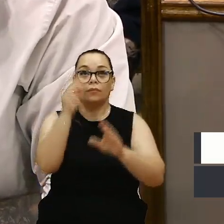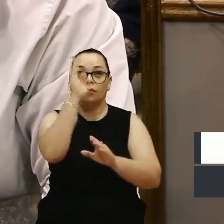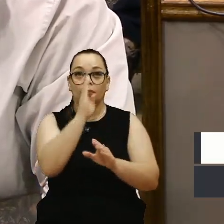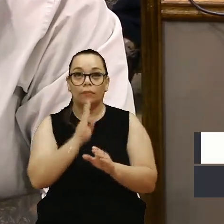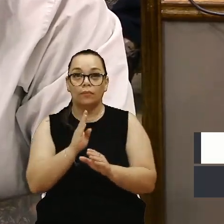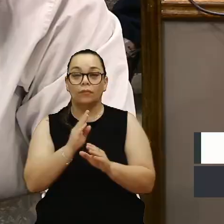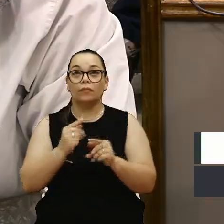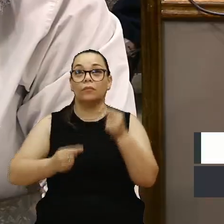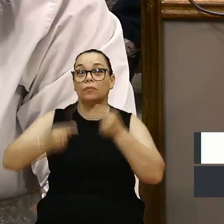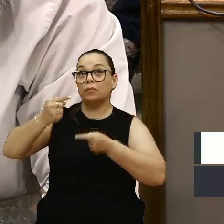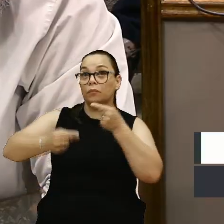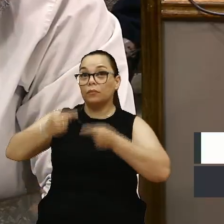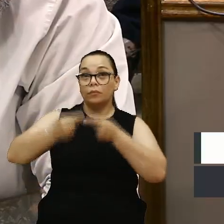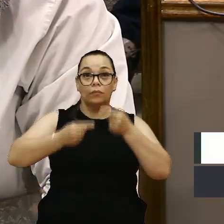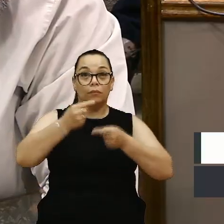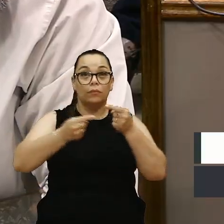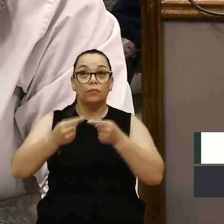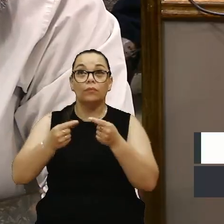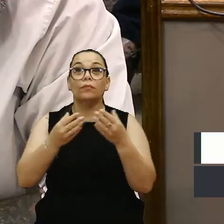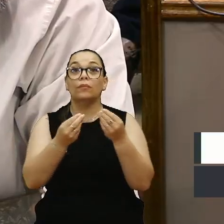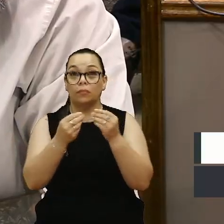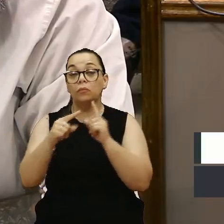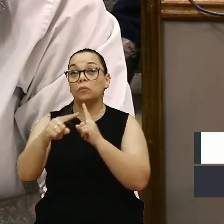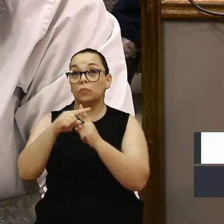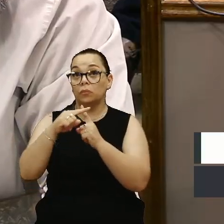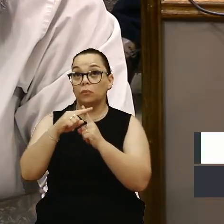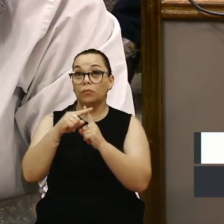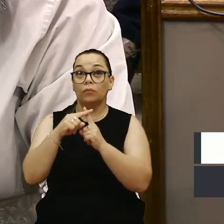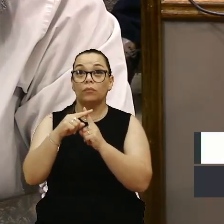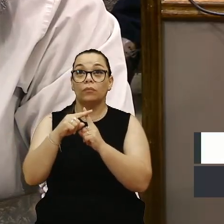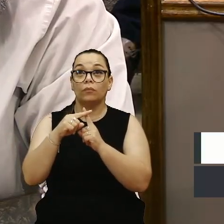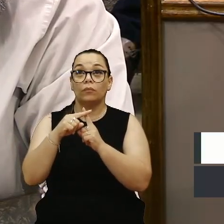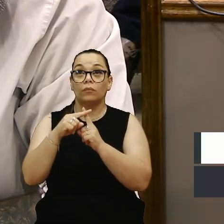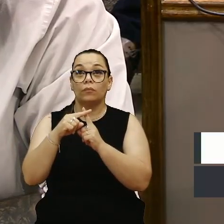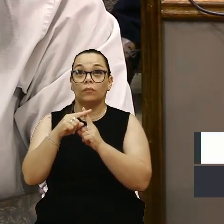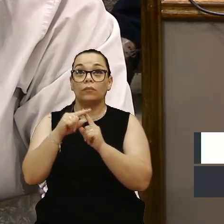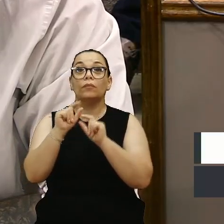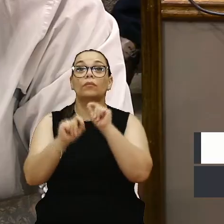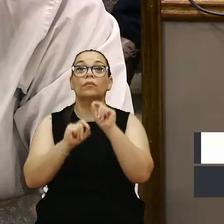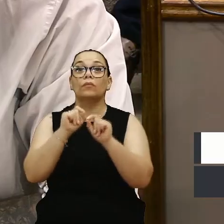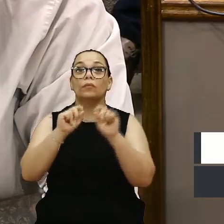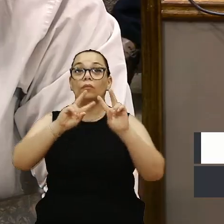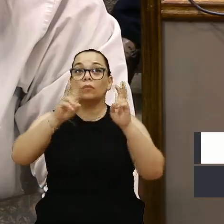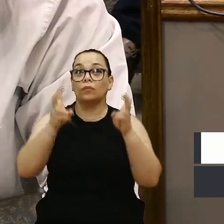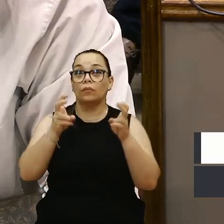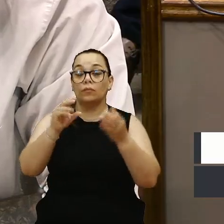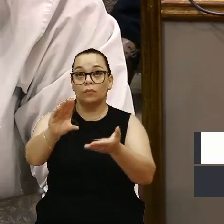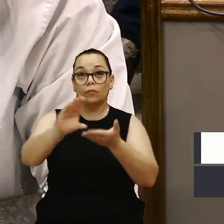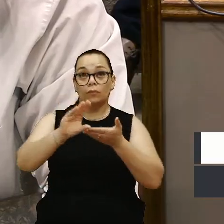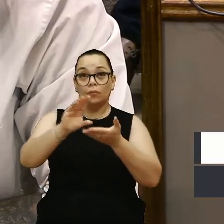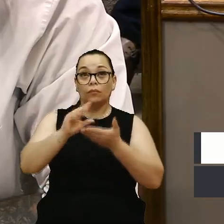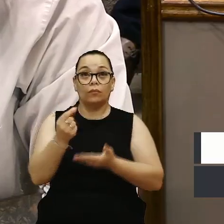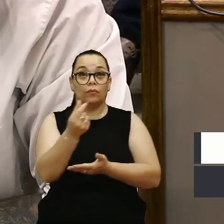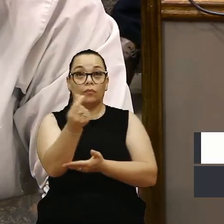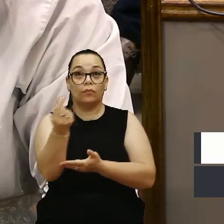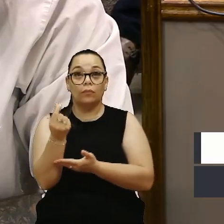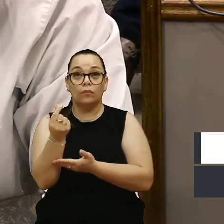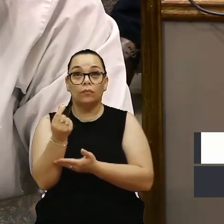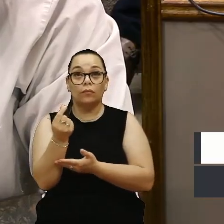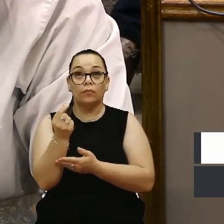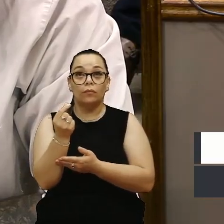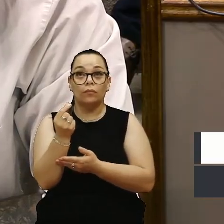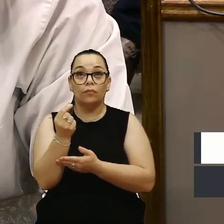um discurso muito positivo no que diz respeito a repasses do valor, né,